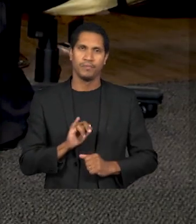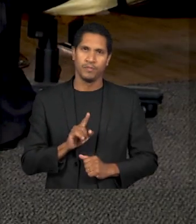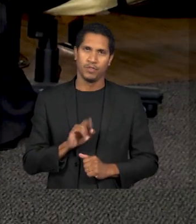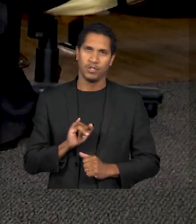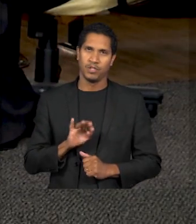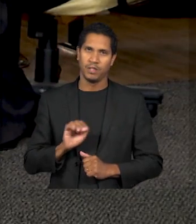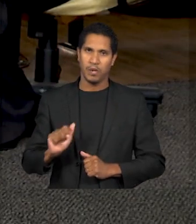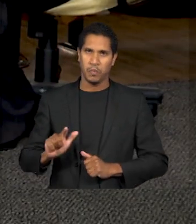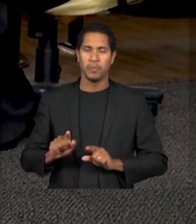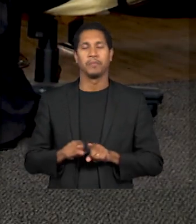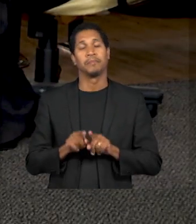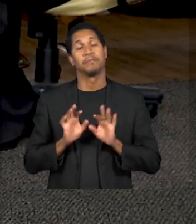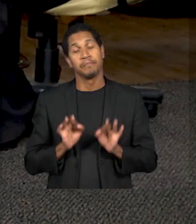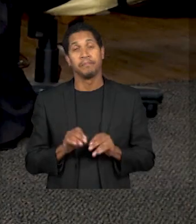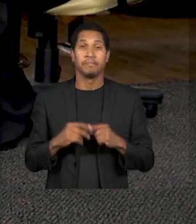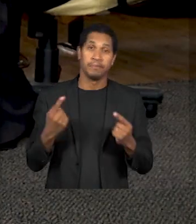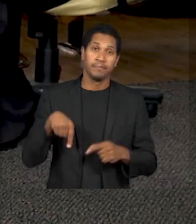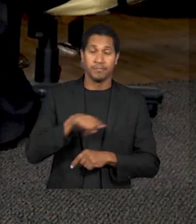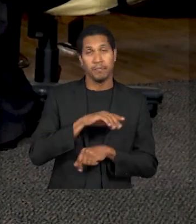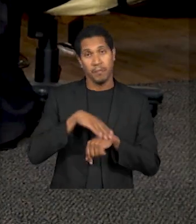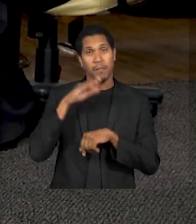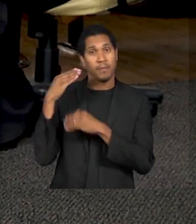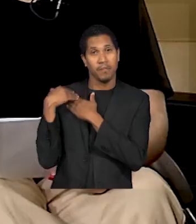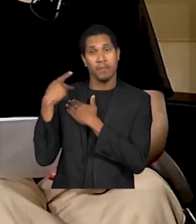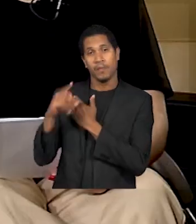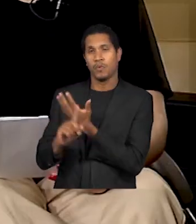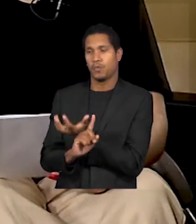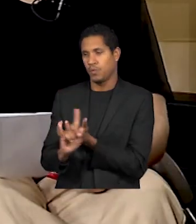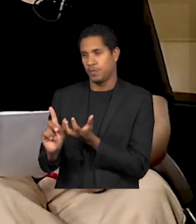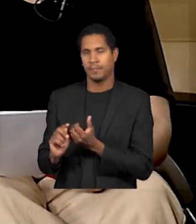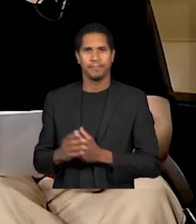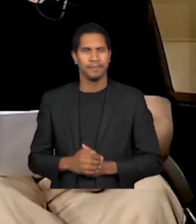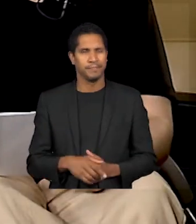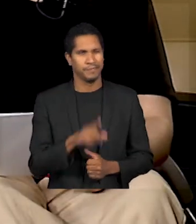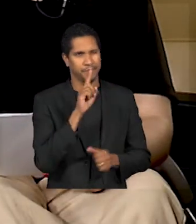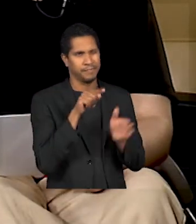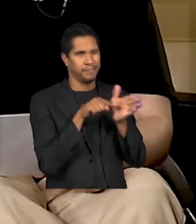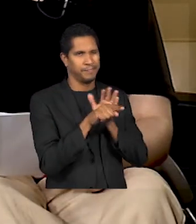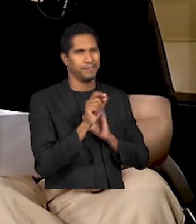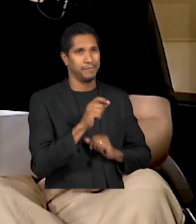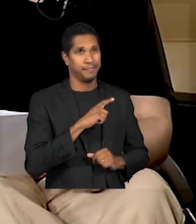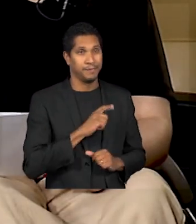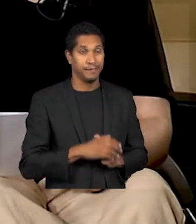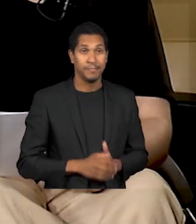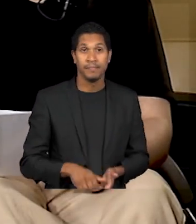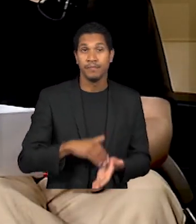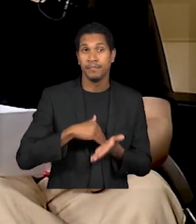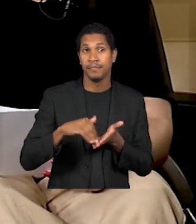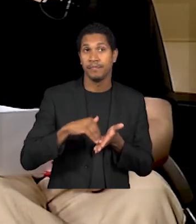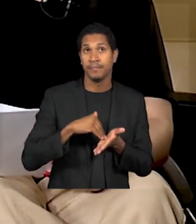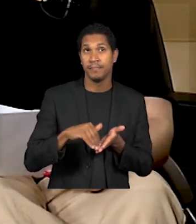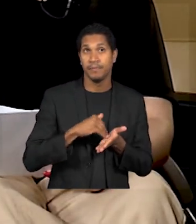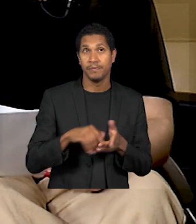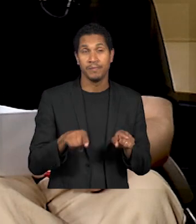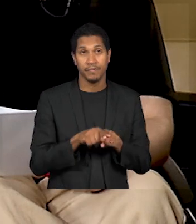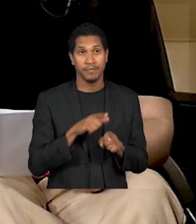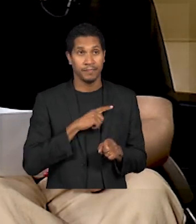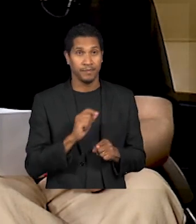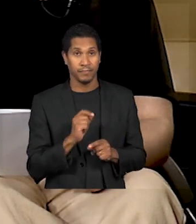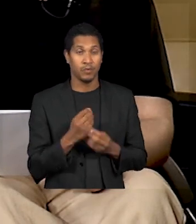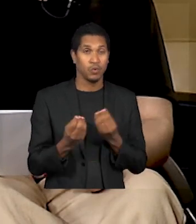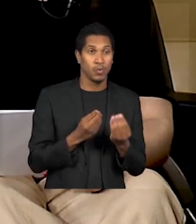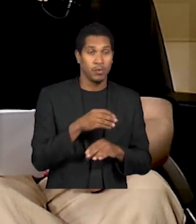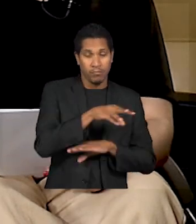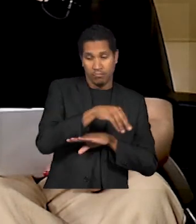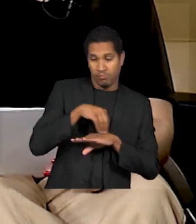acho que isso é mais um papel do Conselho. Ok. Mais uma pergunta. Como a secretaria é uma secretaria meio e